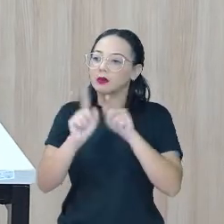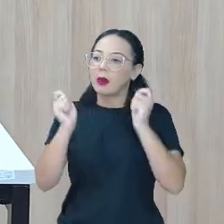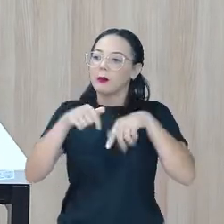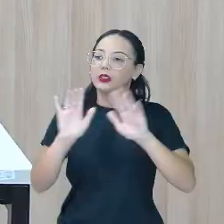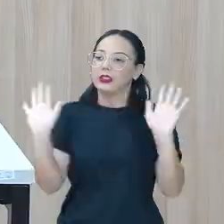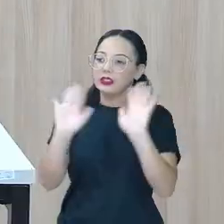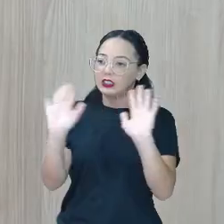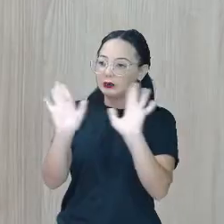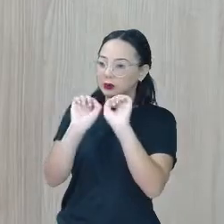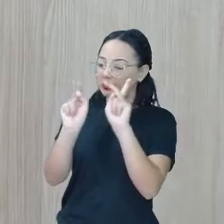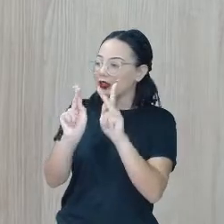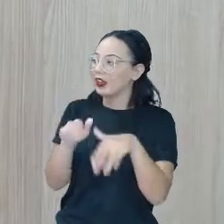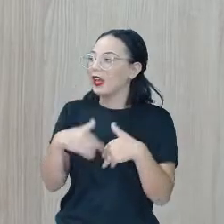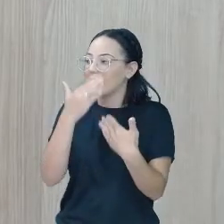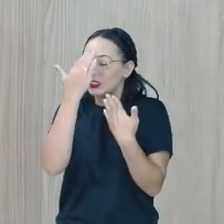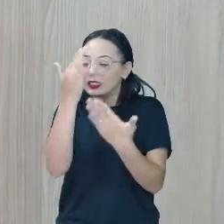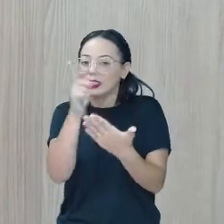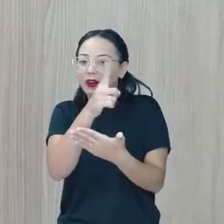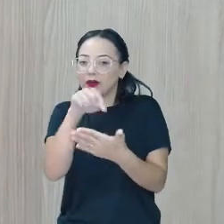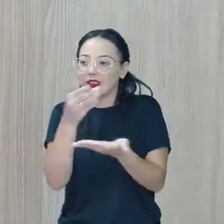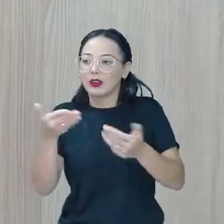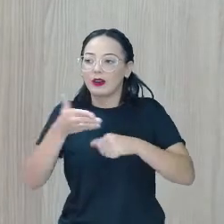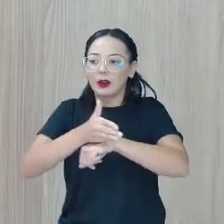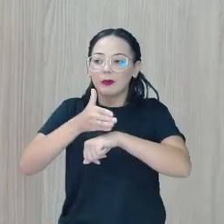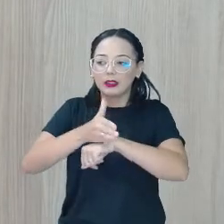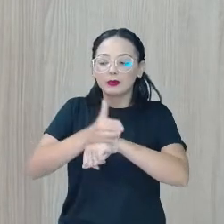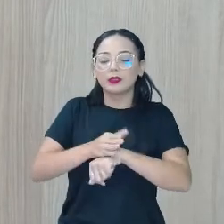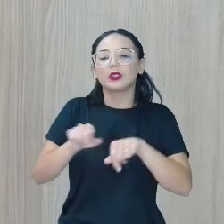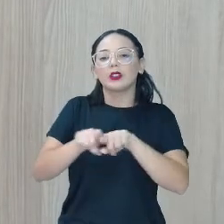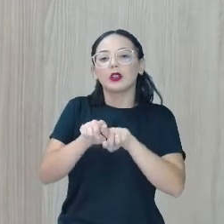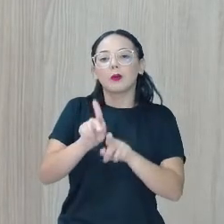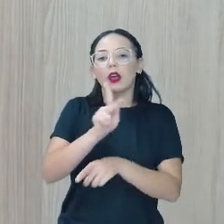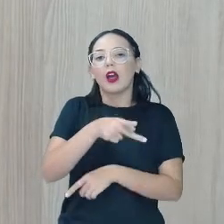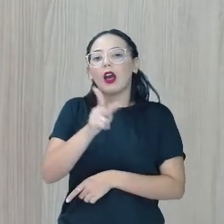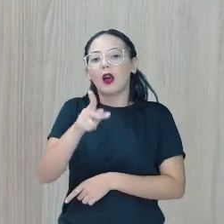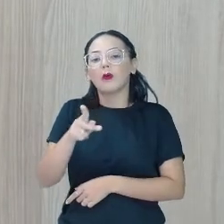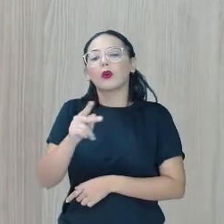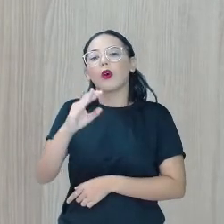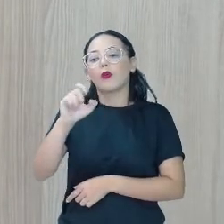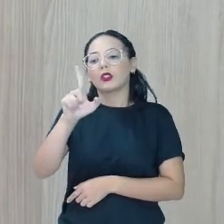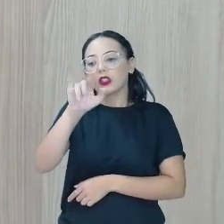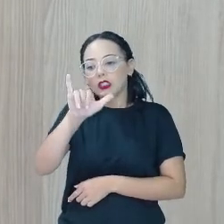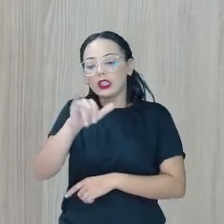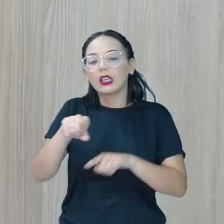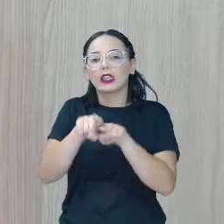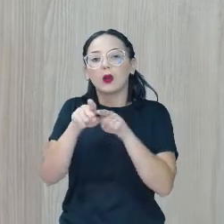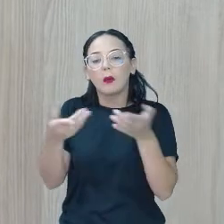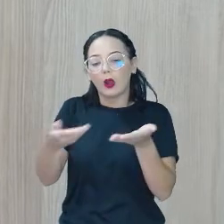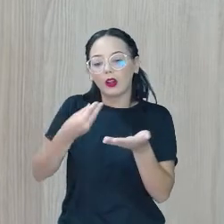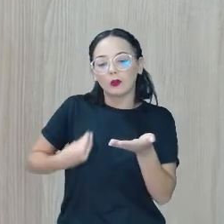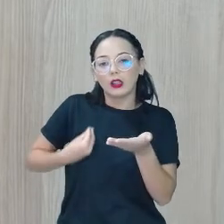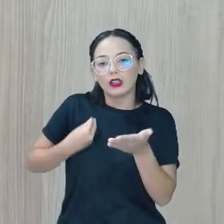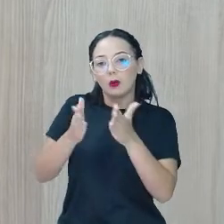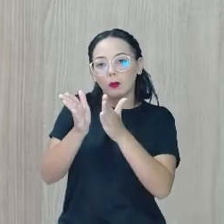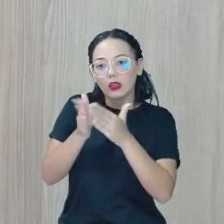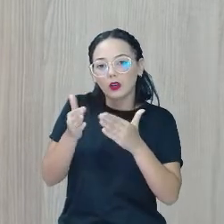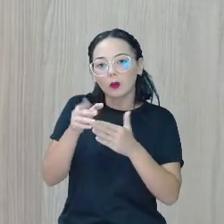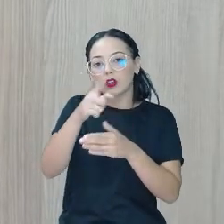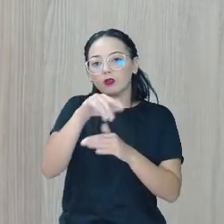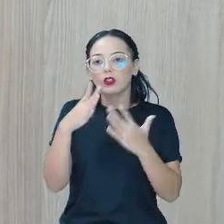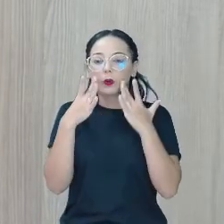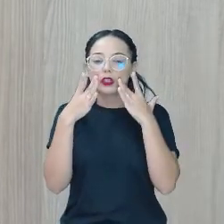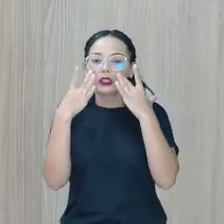despedir também. Tá certo, pessoal. Agradecer a vocês a participação, a professora Celi, que está aqui também, pedindo para que vocês